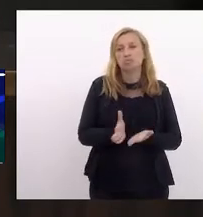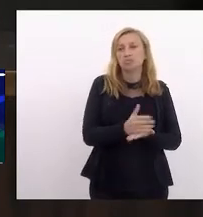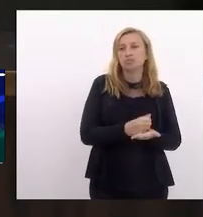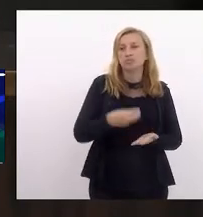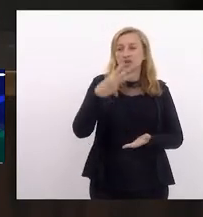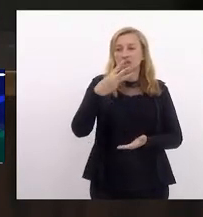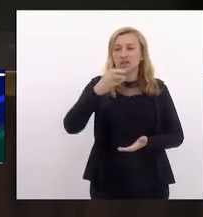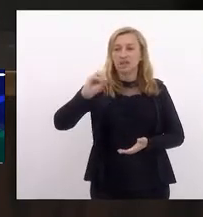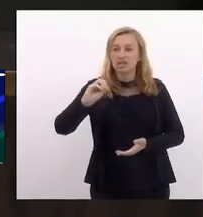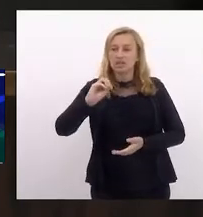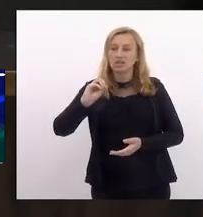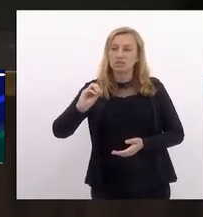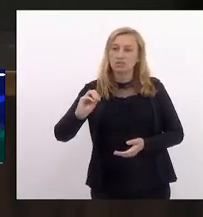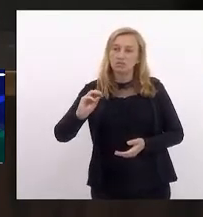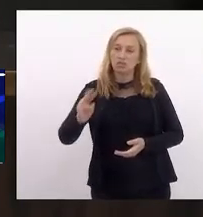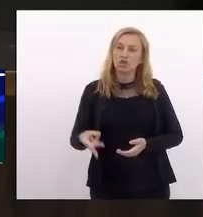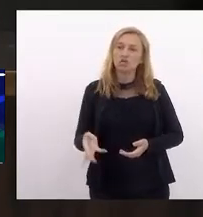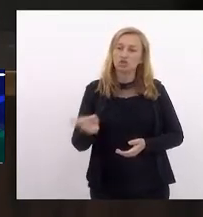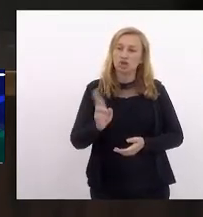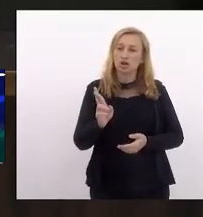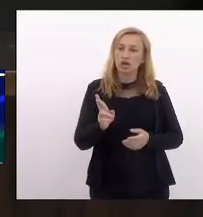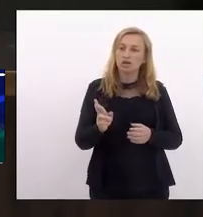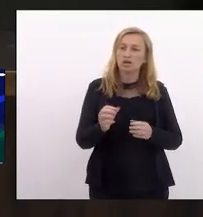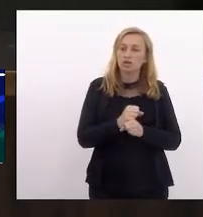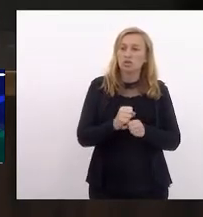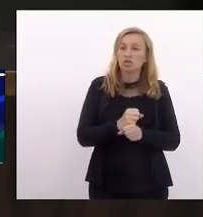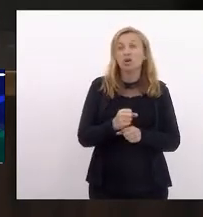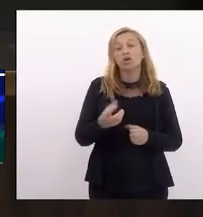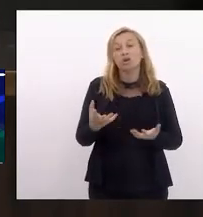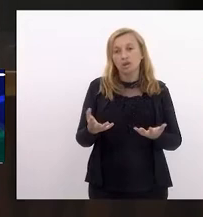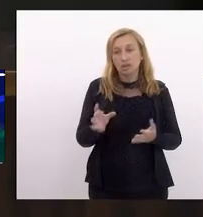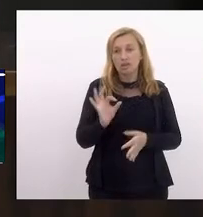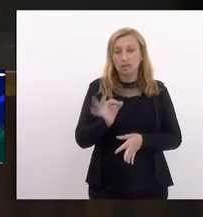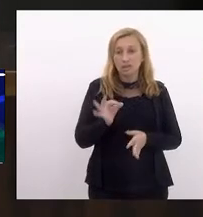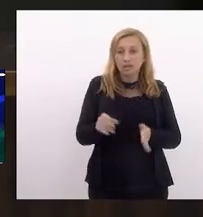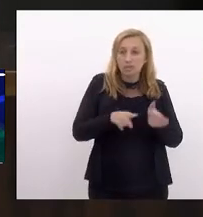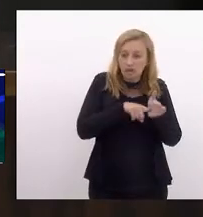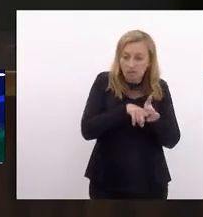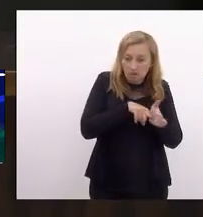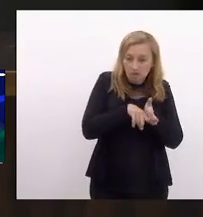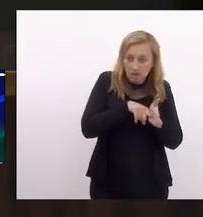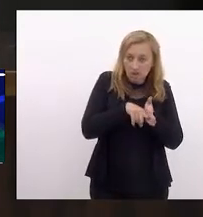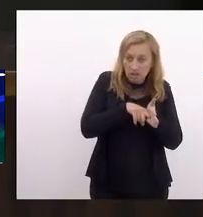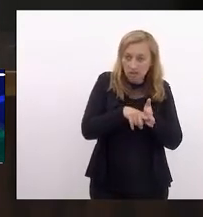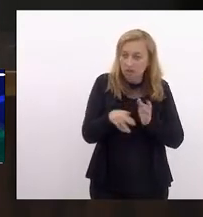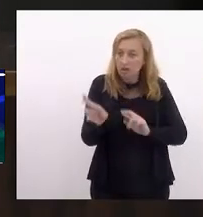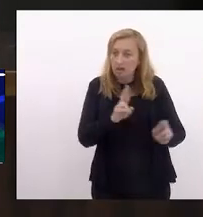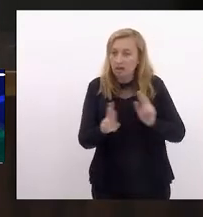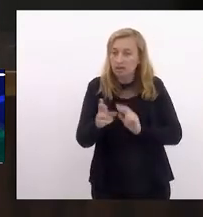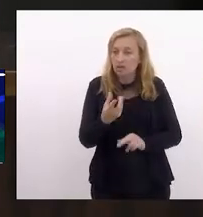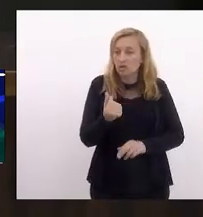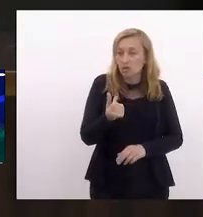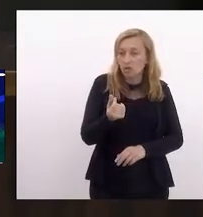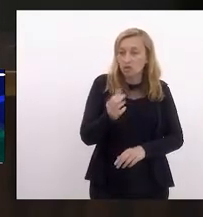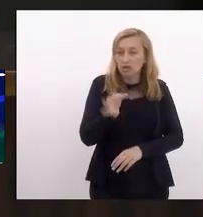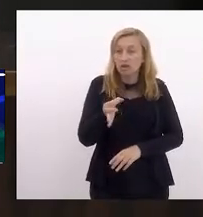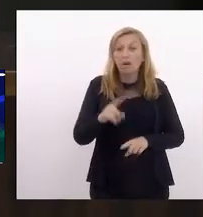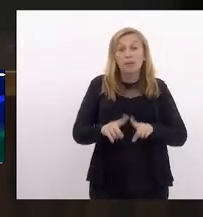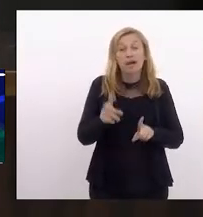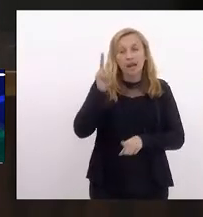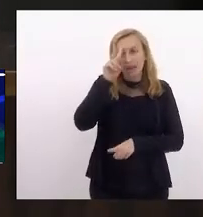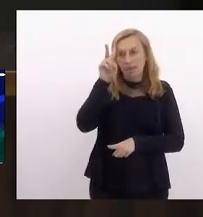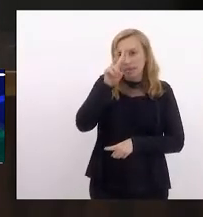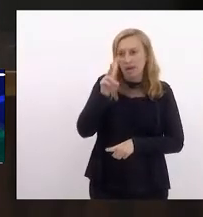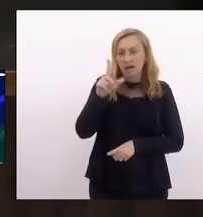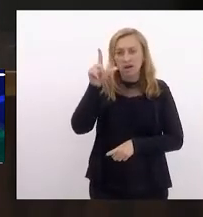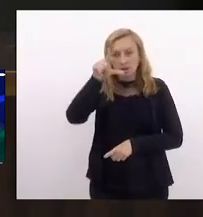em torno 300 milhões de reais por ano porque é justamente a contrapartida da fiscalização em relação a taxa Mas lembra